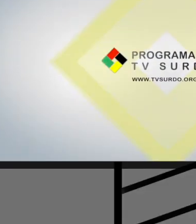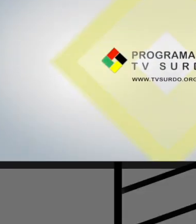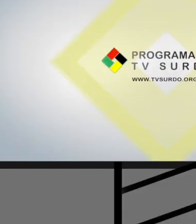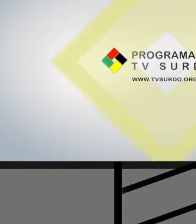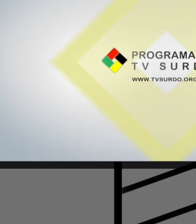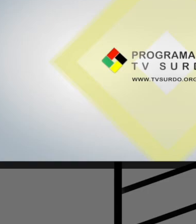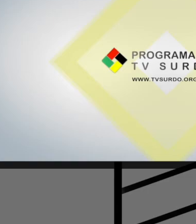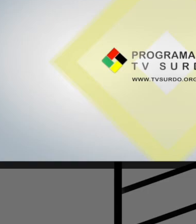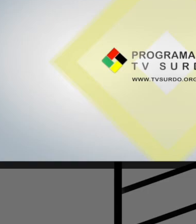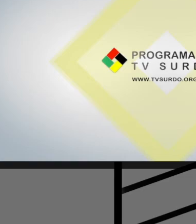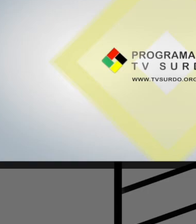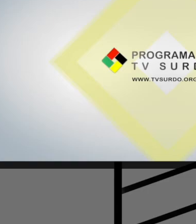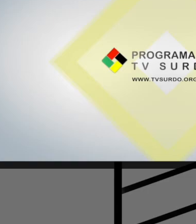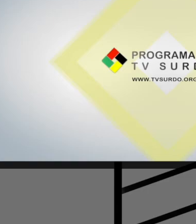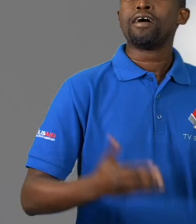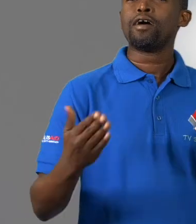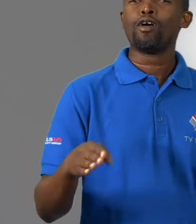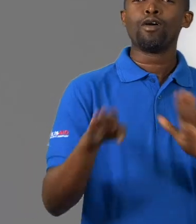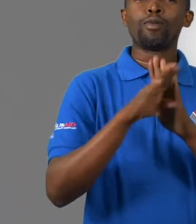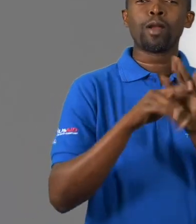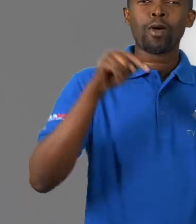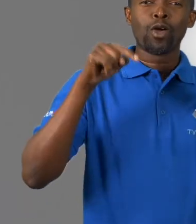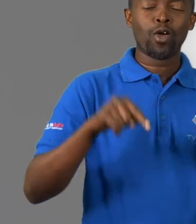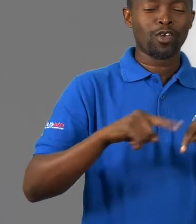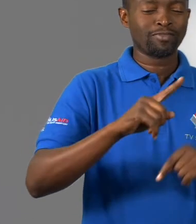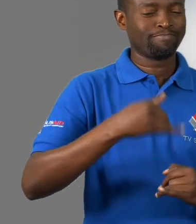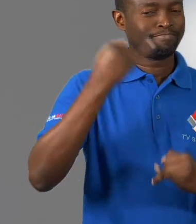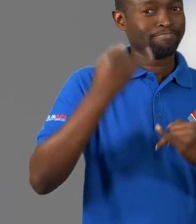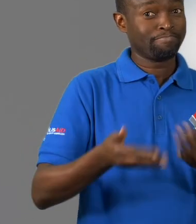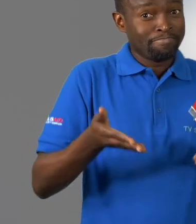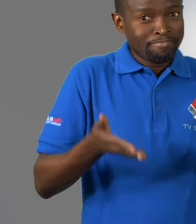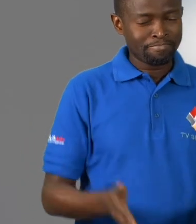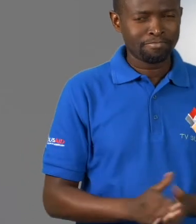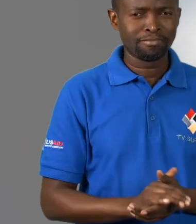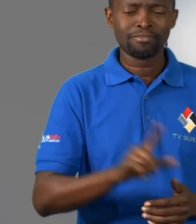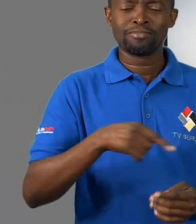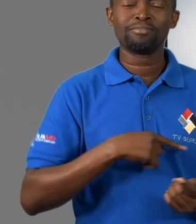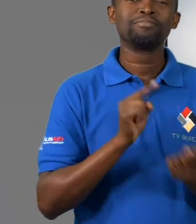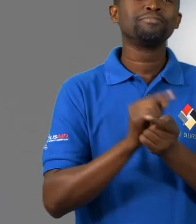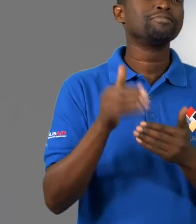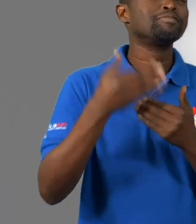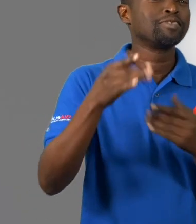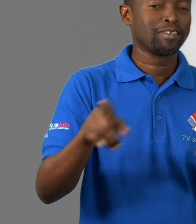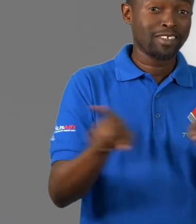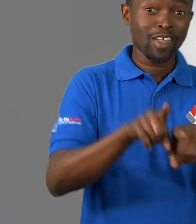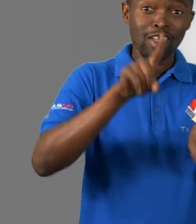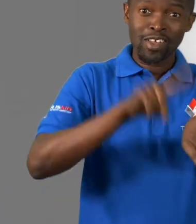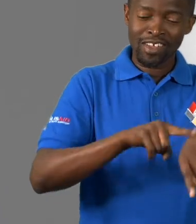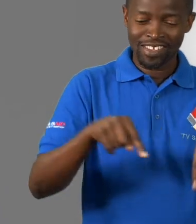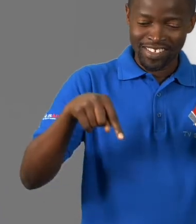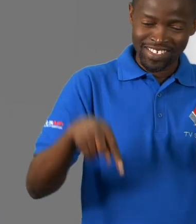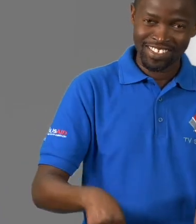sentido e tornámonos mais amigos da inclusão. O programa de hoje fica por aqui.